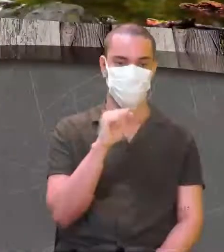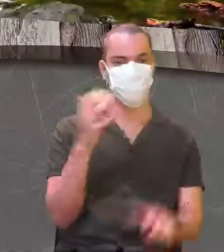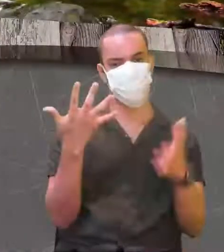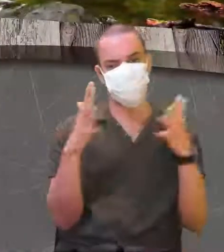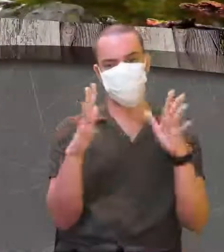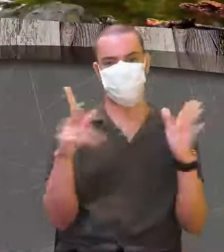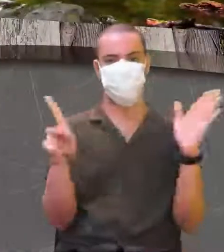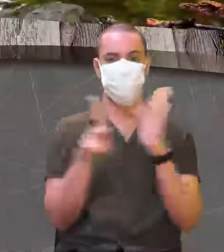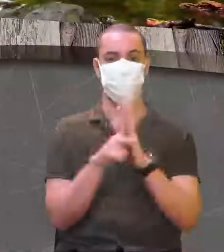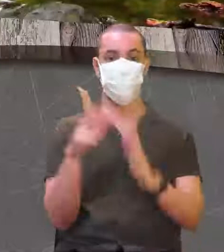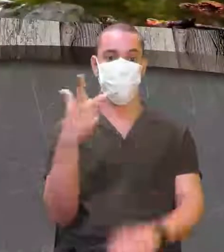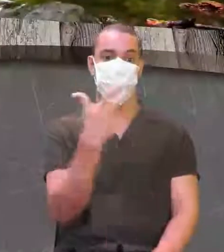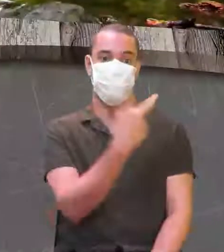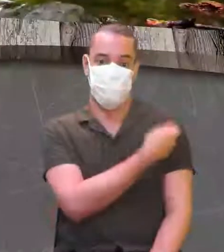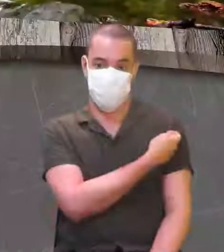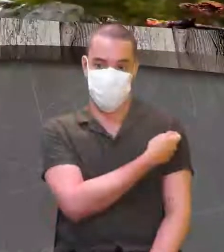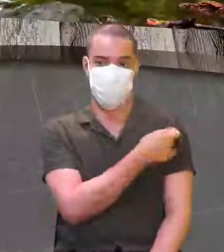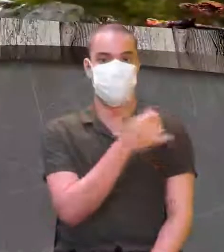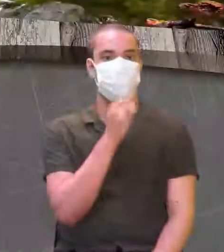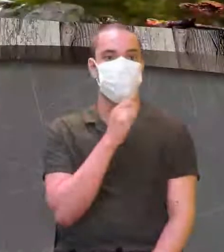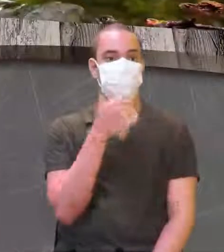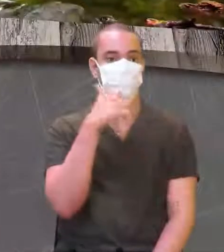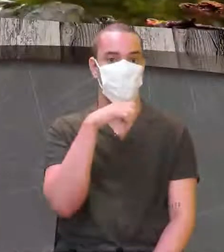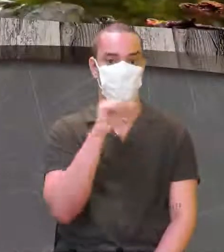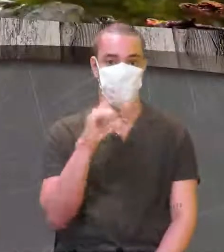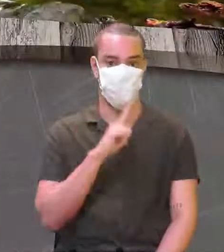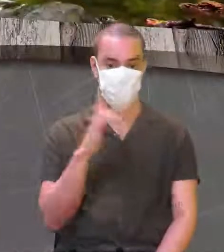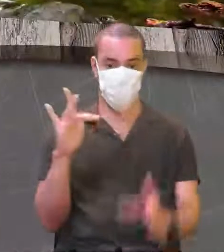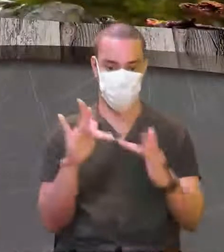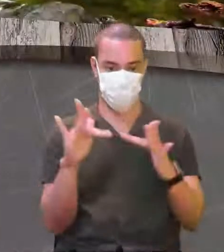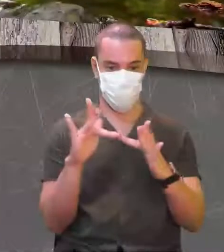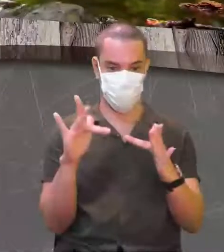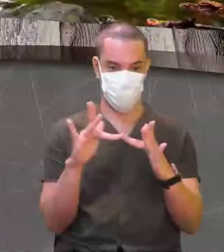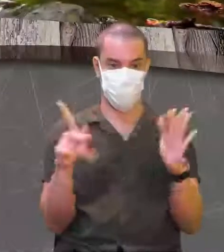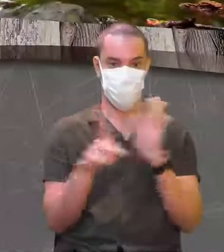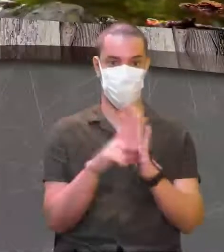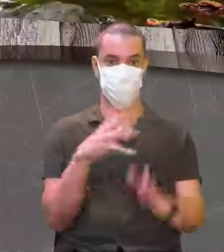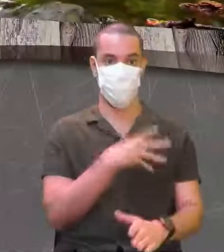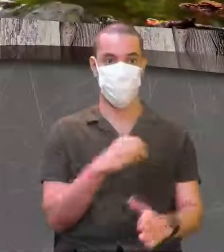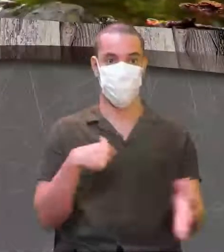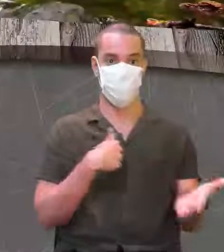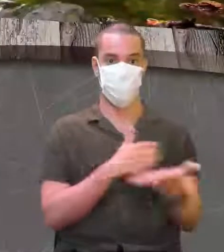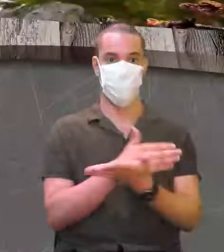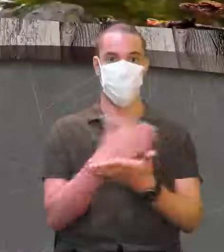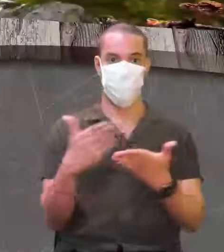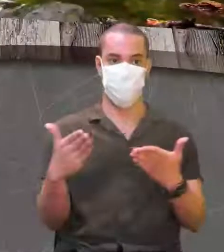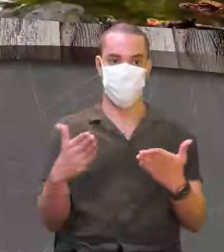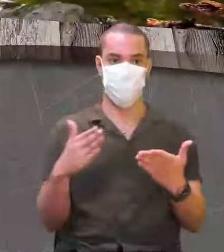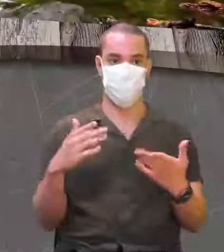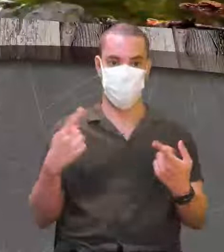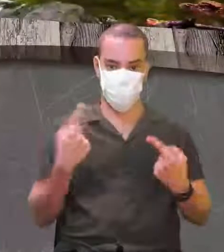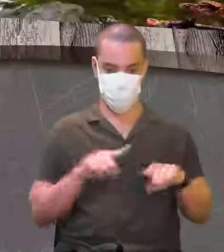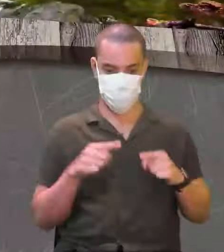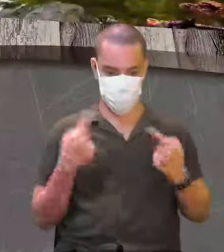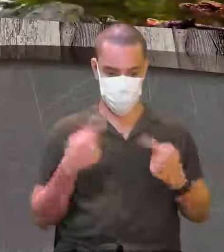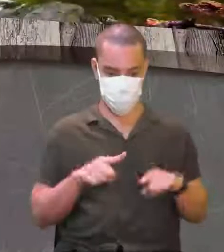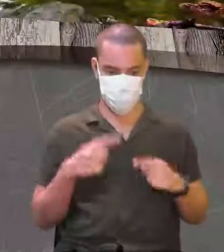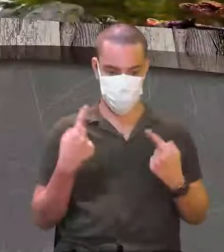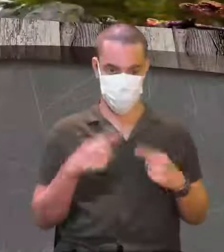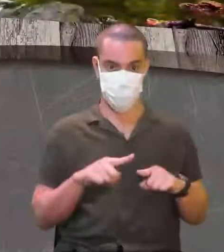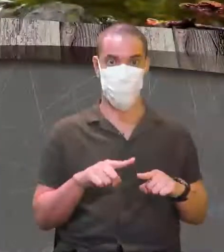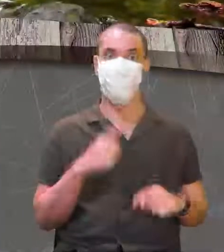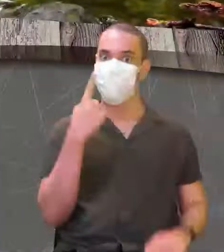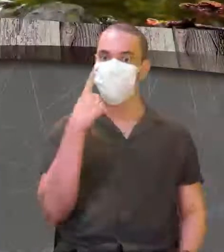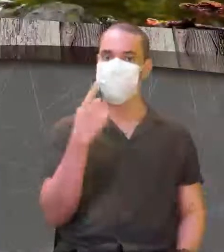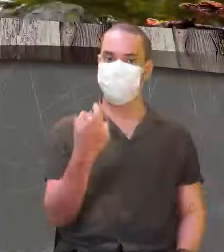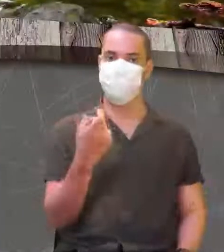como o mecanismo da vacina. Quando a mãe tem contato com o sangue do filho, ela vai começar a produzir anticorpos contra aquele sangue. Olha